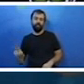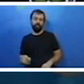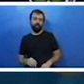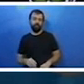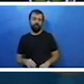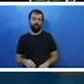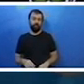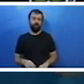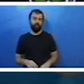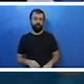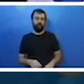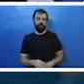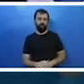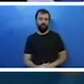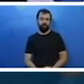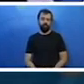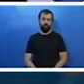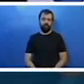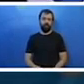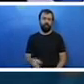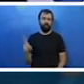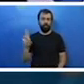a resposta.